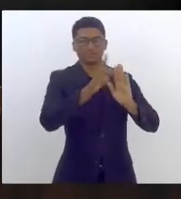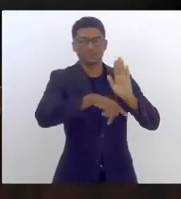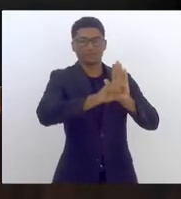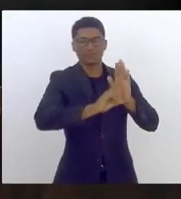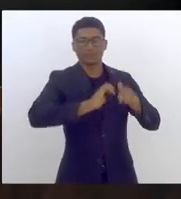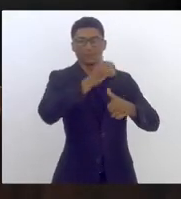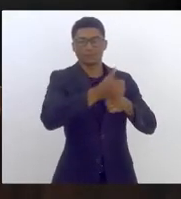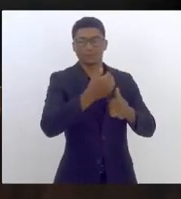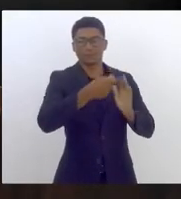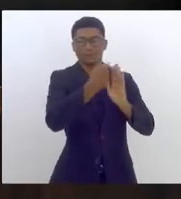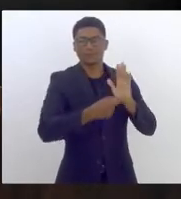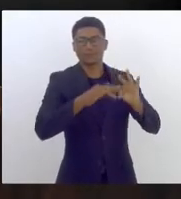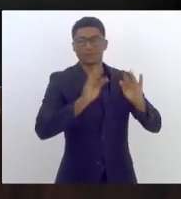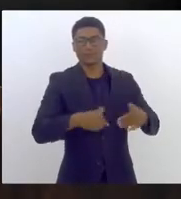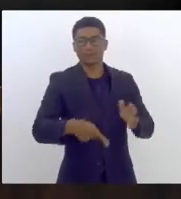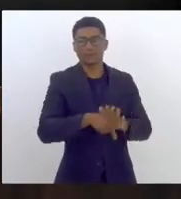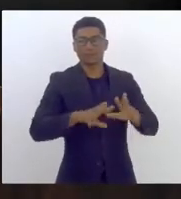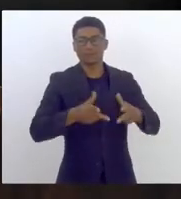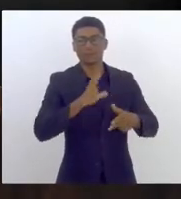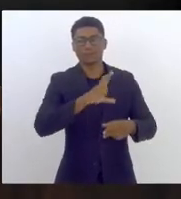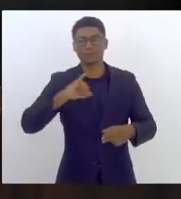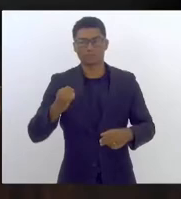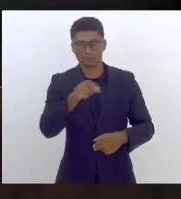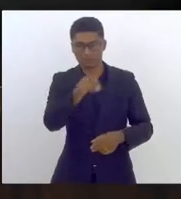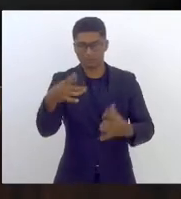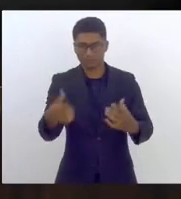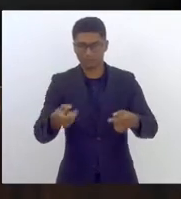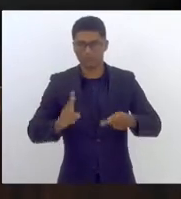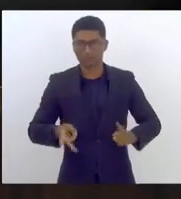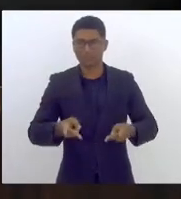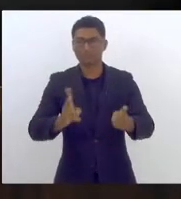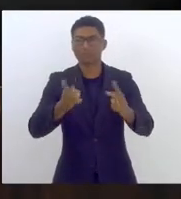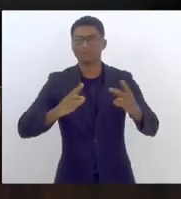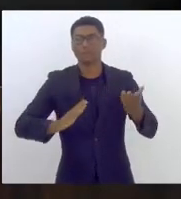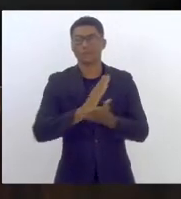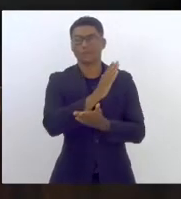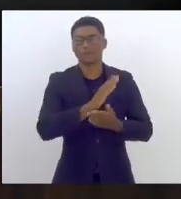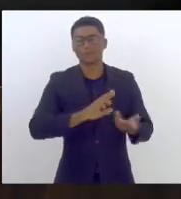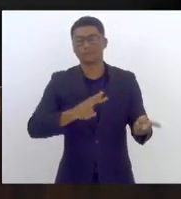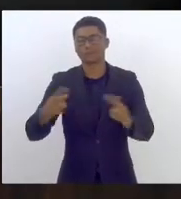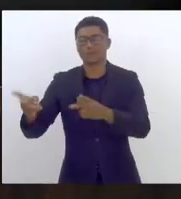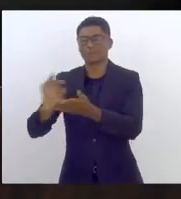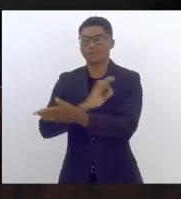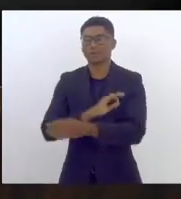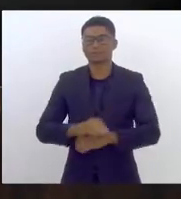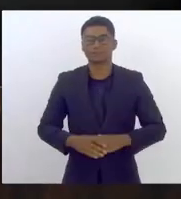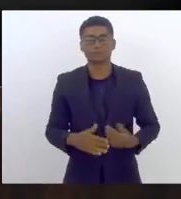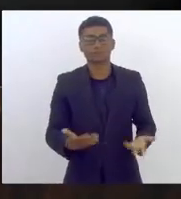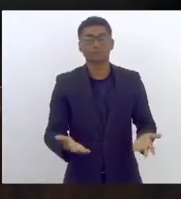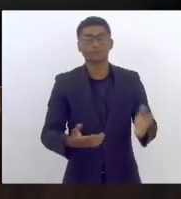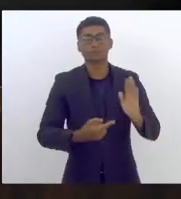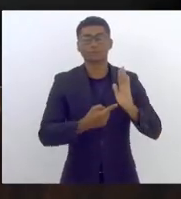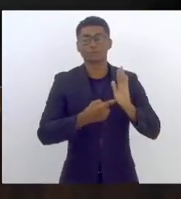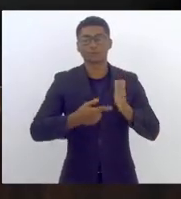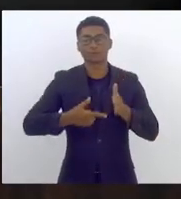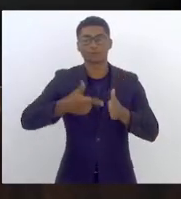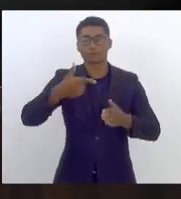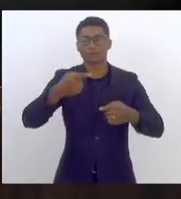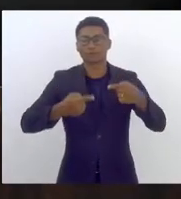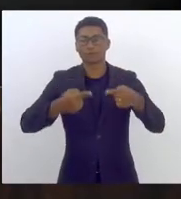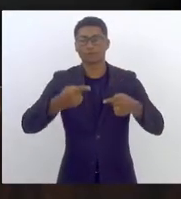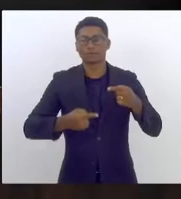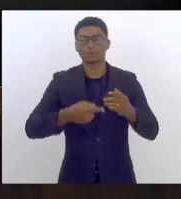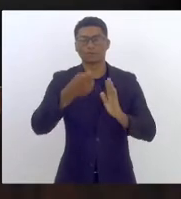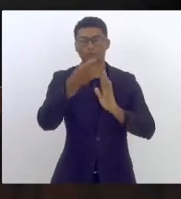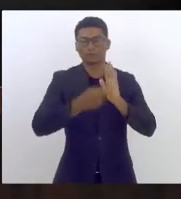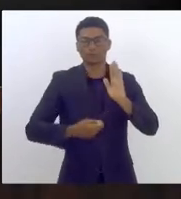da comissão de condição Justiça senhores que aprovam permaneça Como estão aprovado vai autógrafo então imitação ordinária da discussão